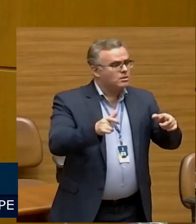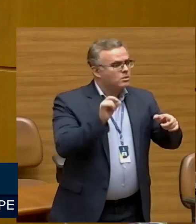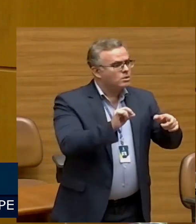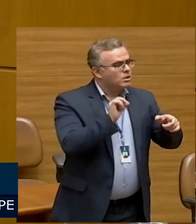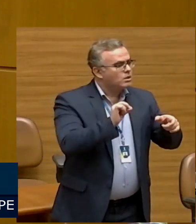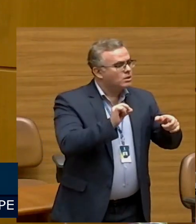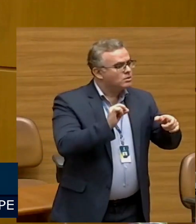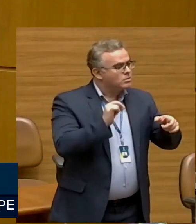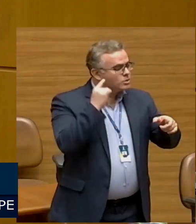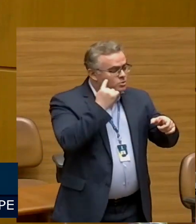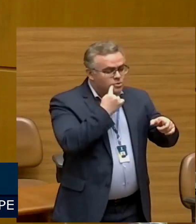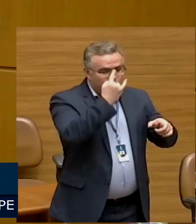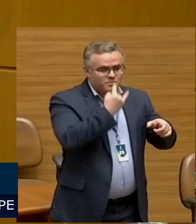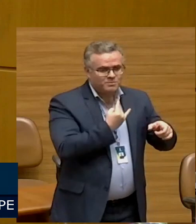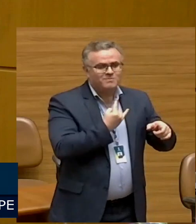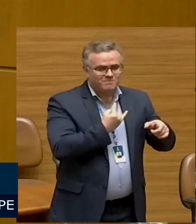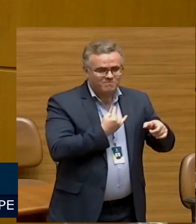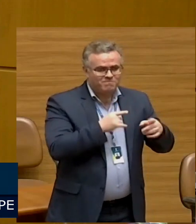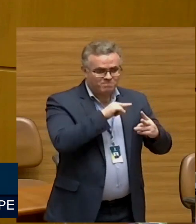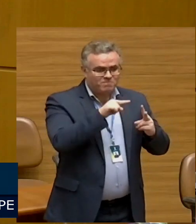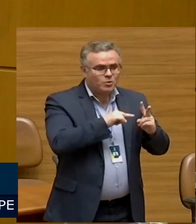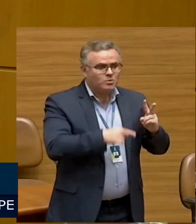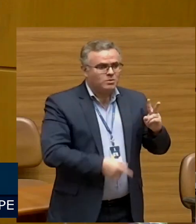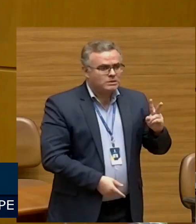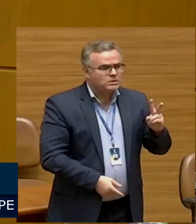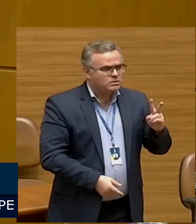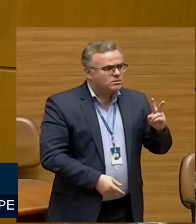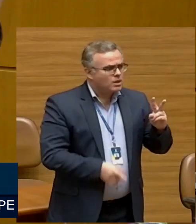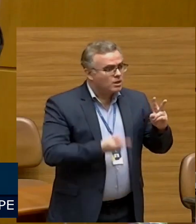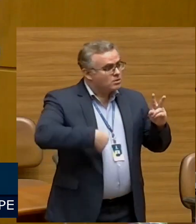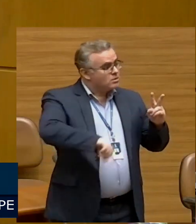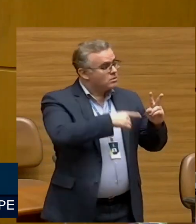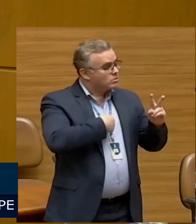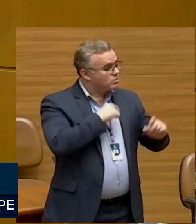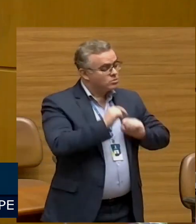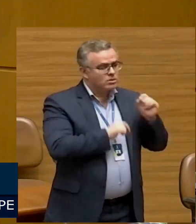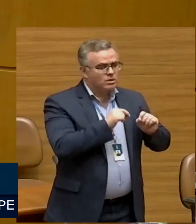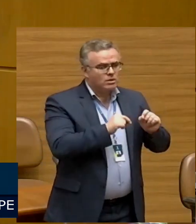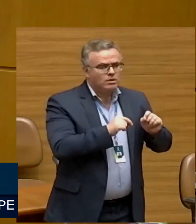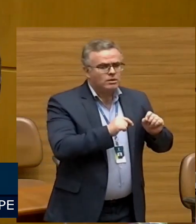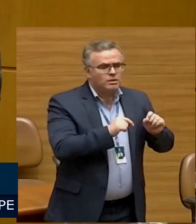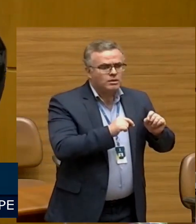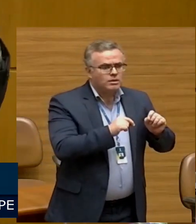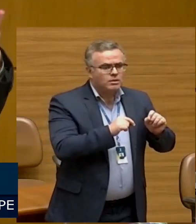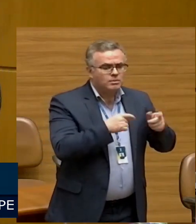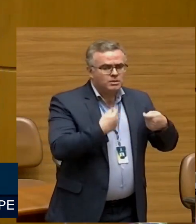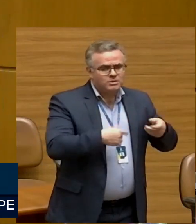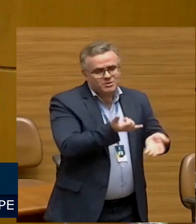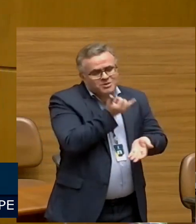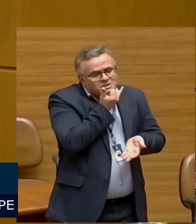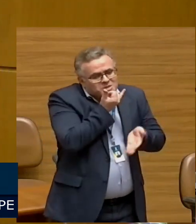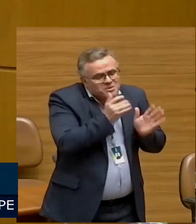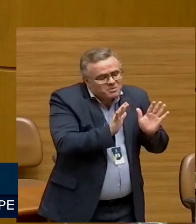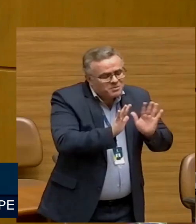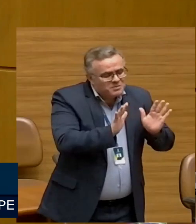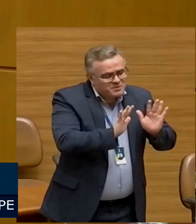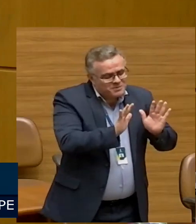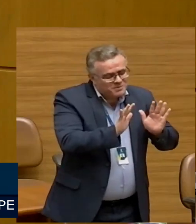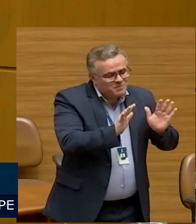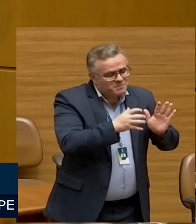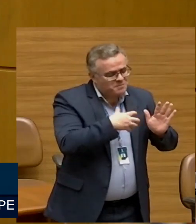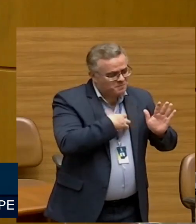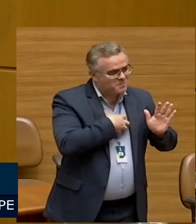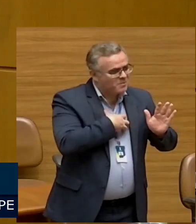tem que estar fazendo alusão e ovacionamentos, né? Não sei nem se existe essa palavra, gente, desculpe.